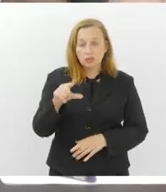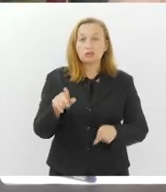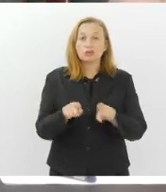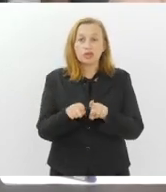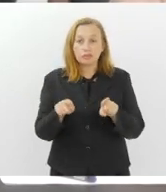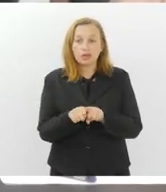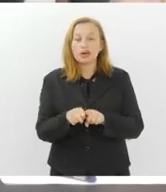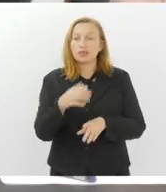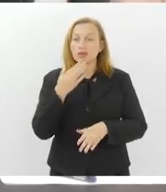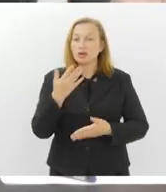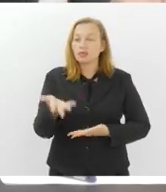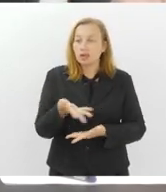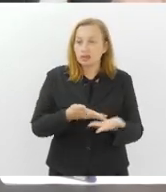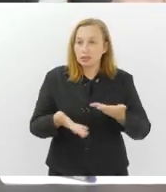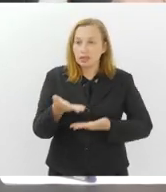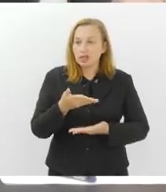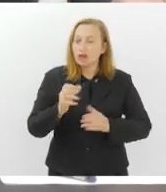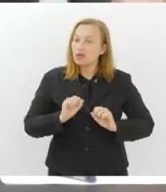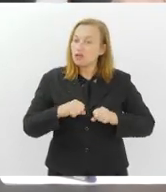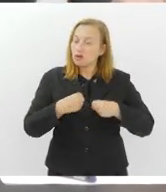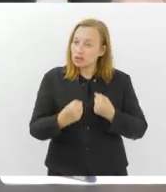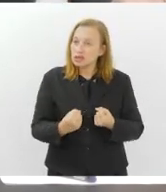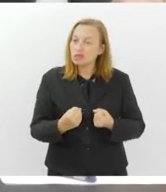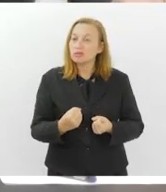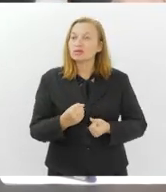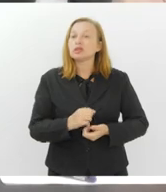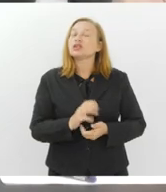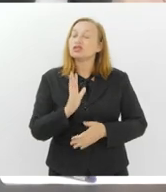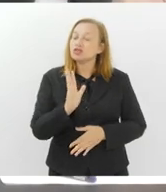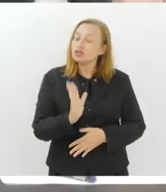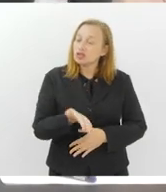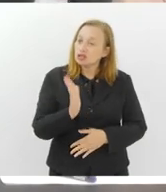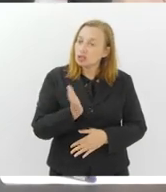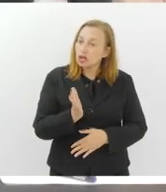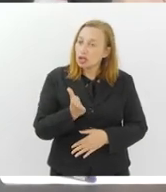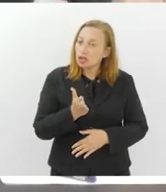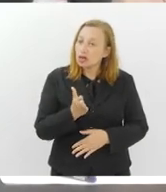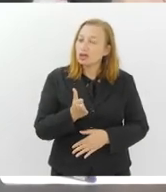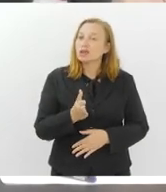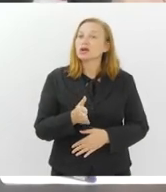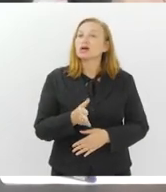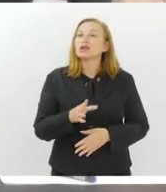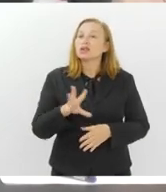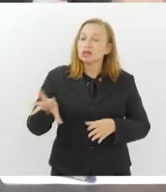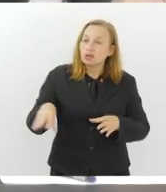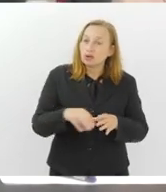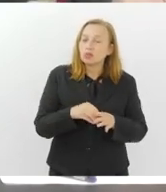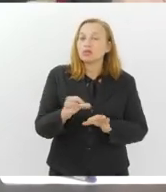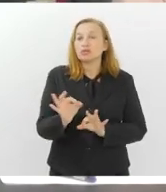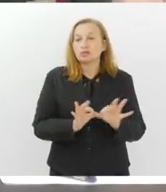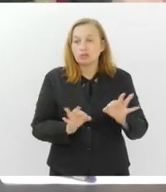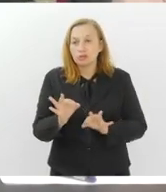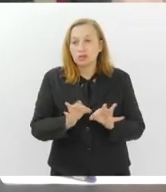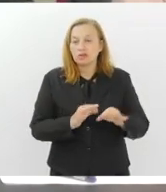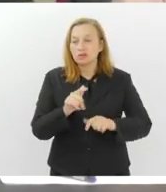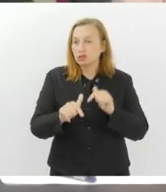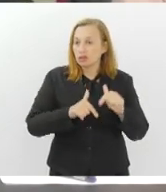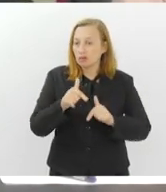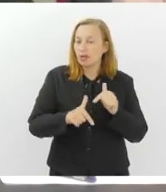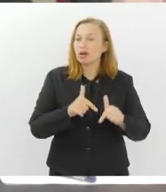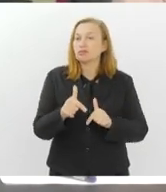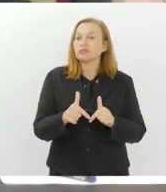participação. Reforçamos, ratificamos que já estava e consta no plano de trabalho a